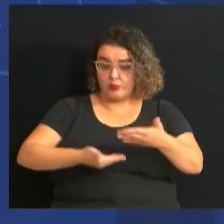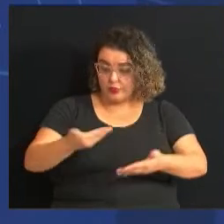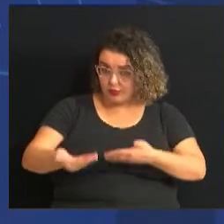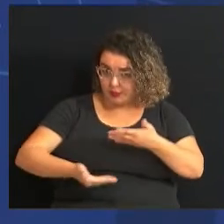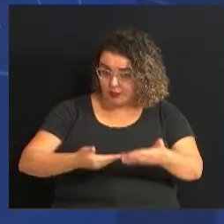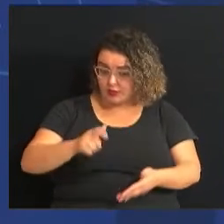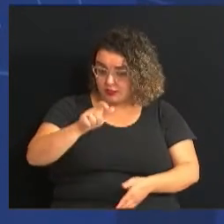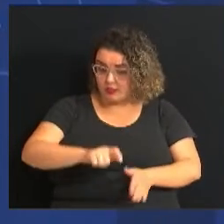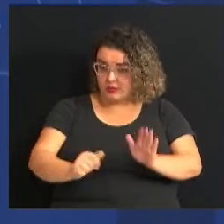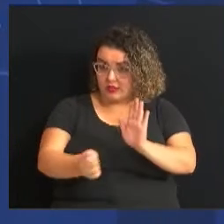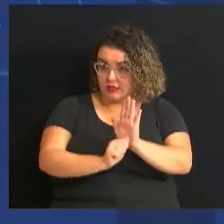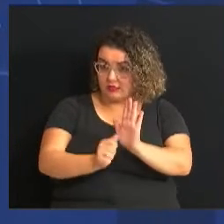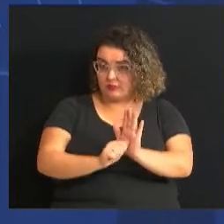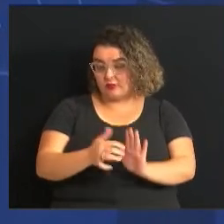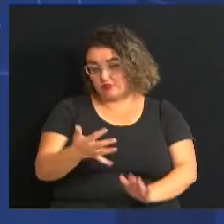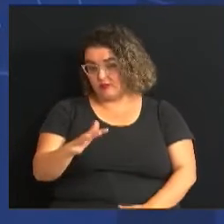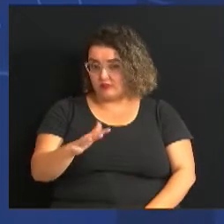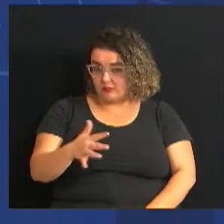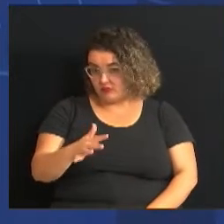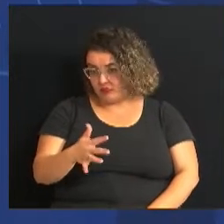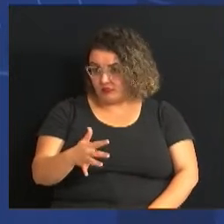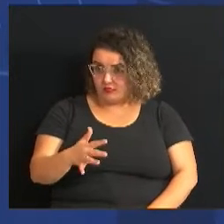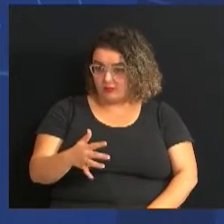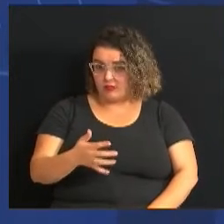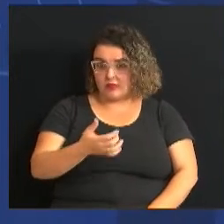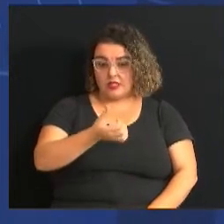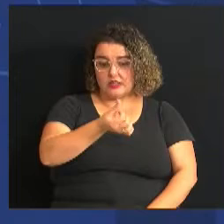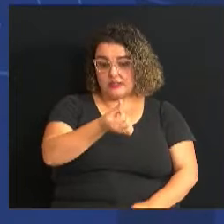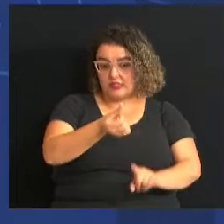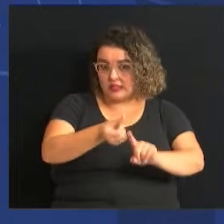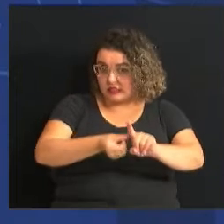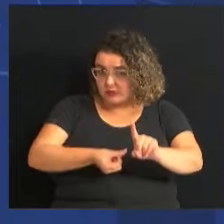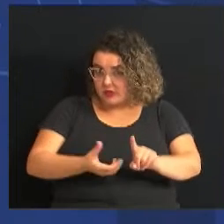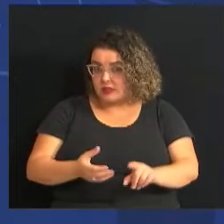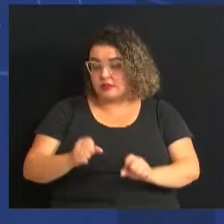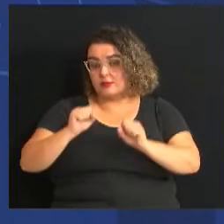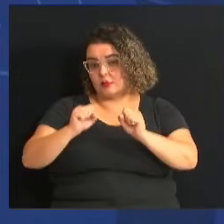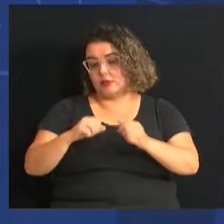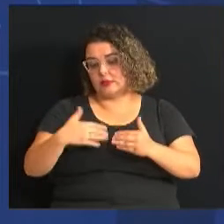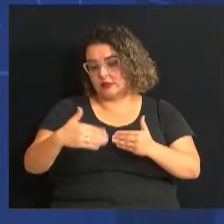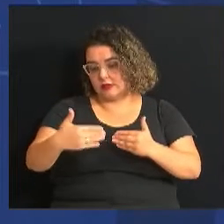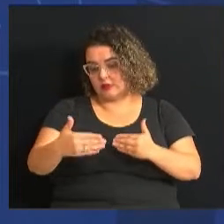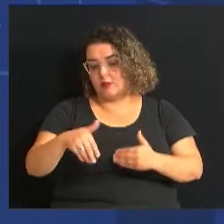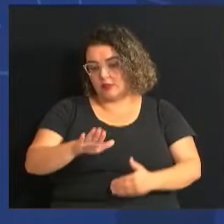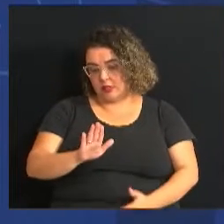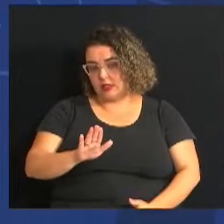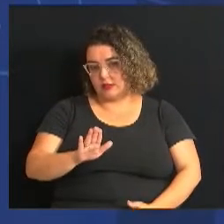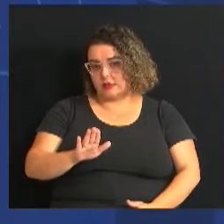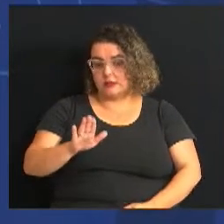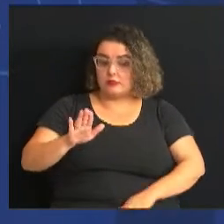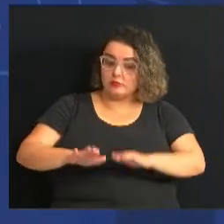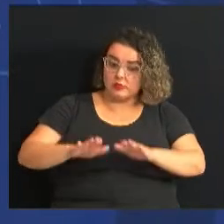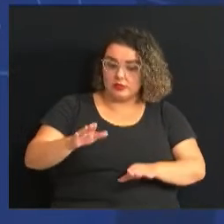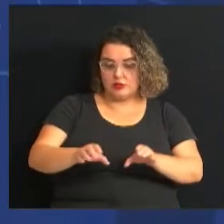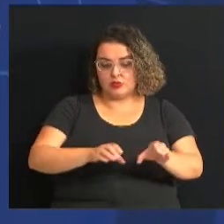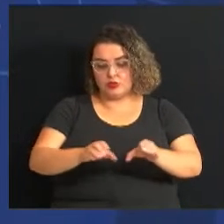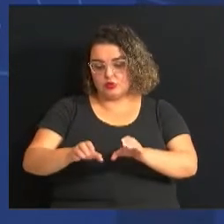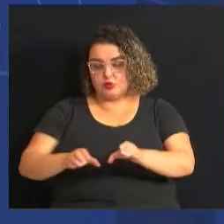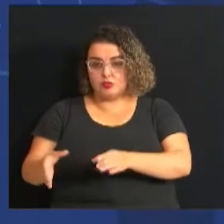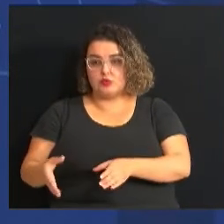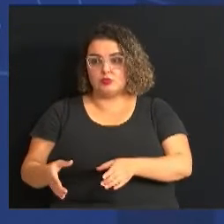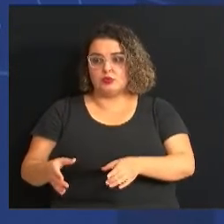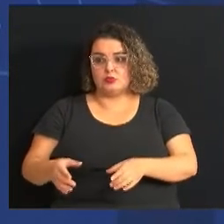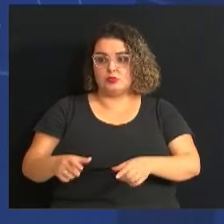ele equivale ali até mais ou menos 6 meses, podendo prorrogar, obviamente, dependendo se o coordenador